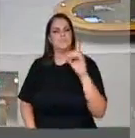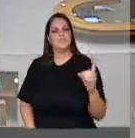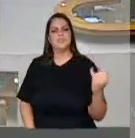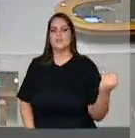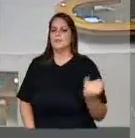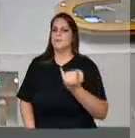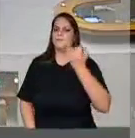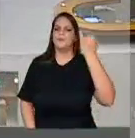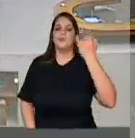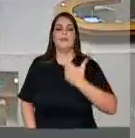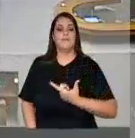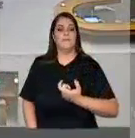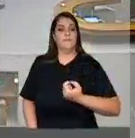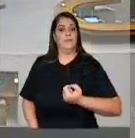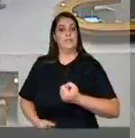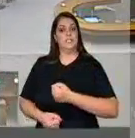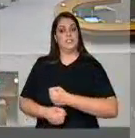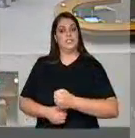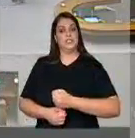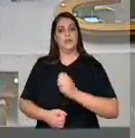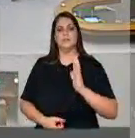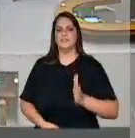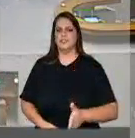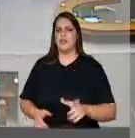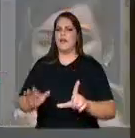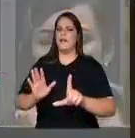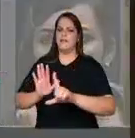20 anos da regulamentação da lei